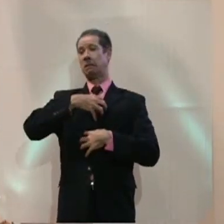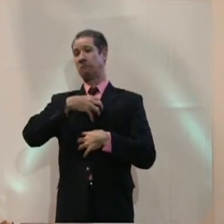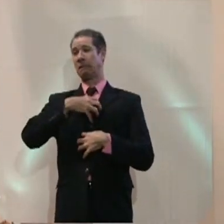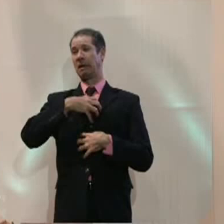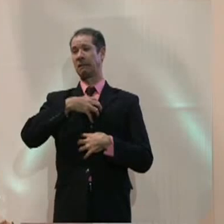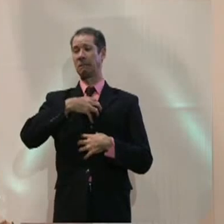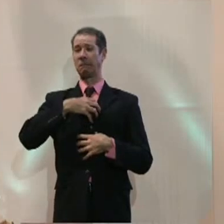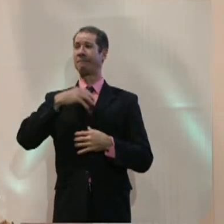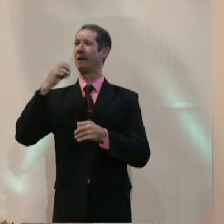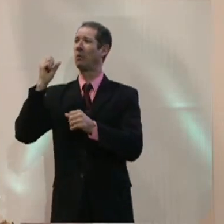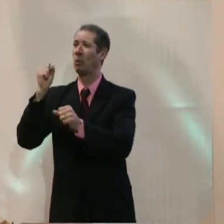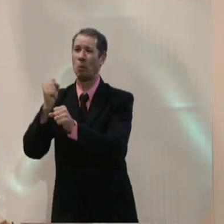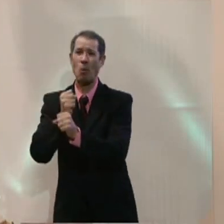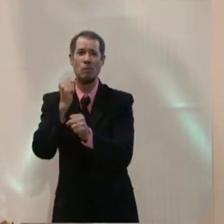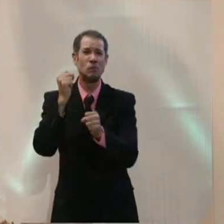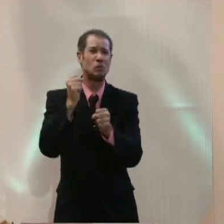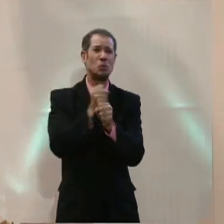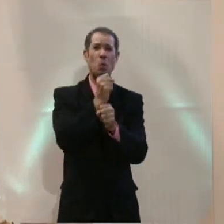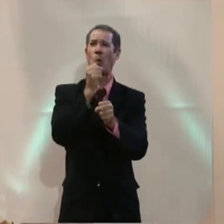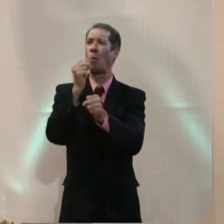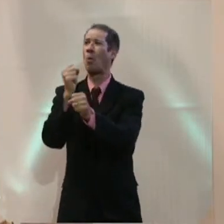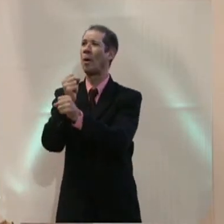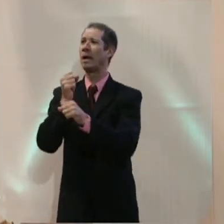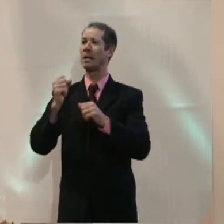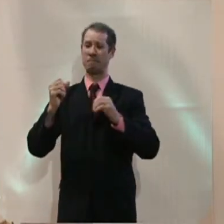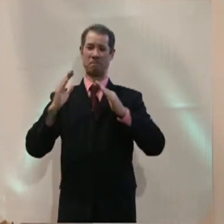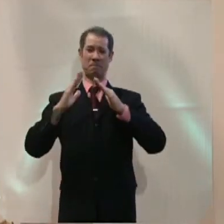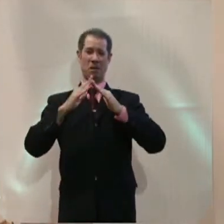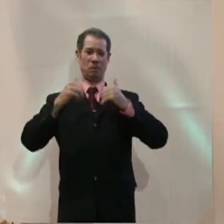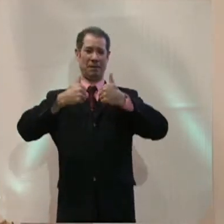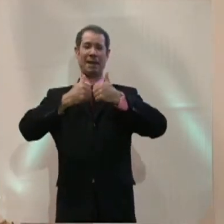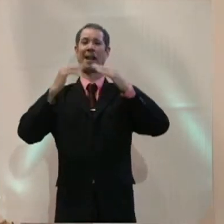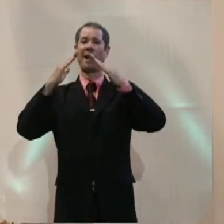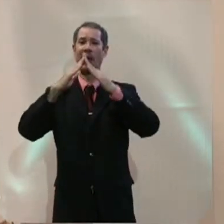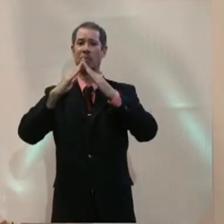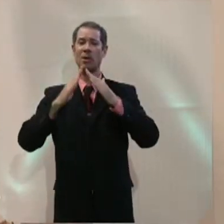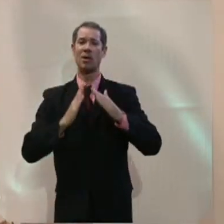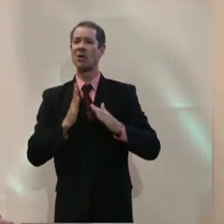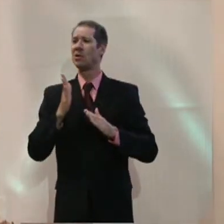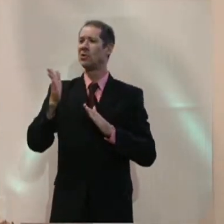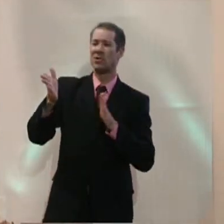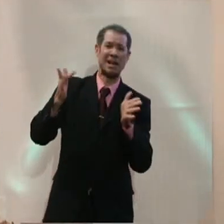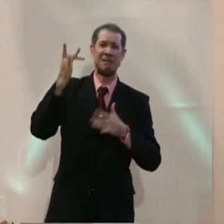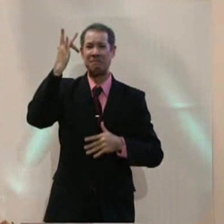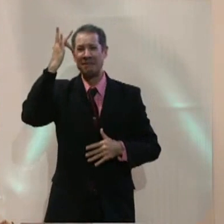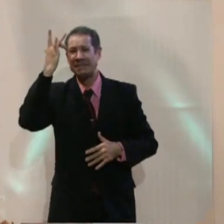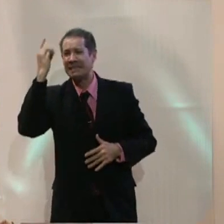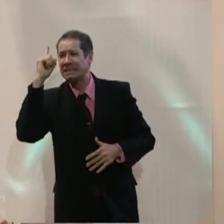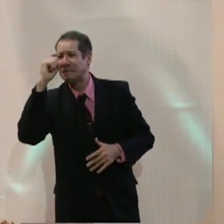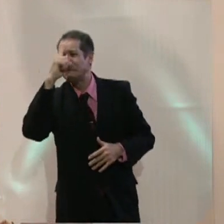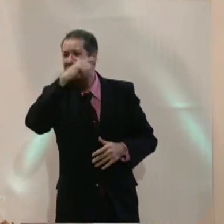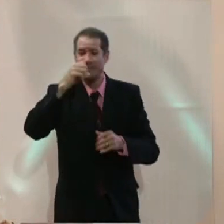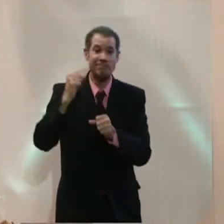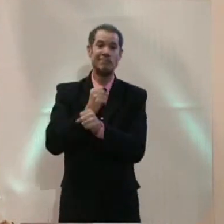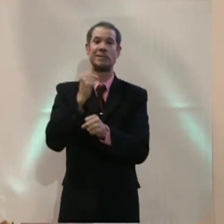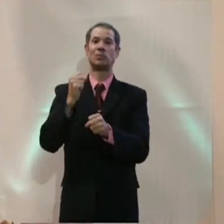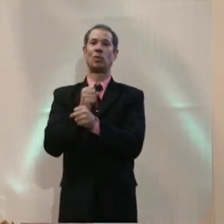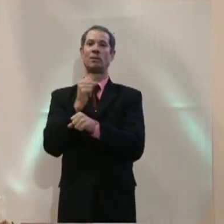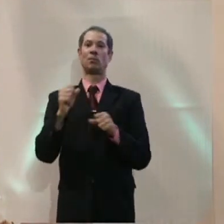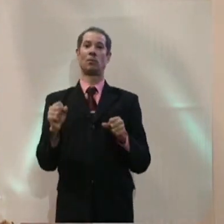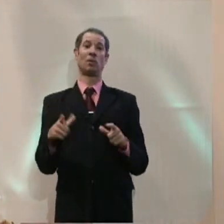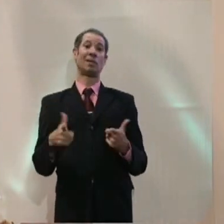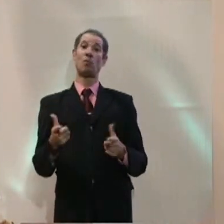vamos reconstruir o templo do Senhor. Mas quando chegaram lá não estava tão fácil reconstruir. Eles não